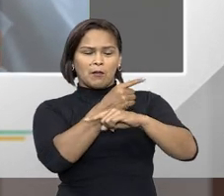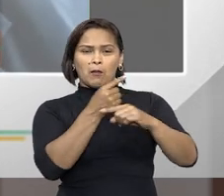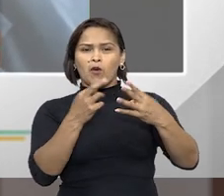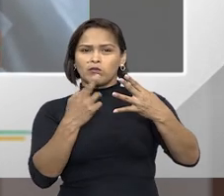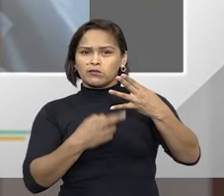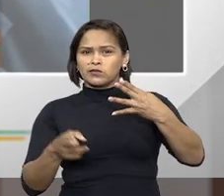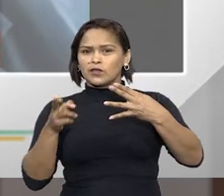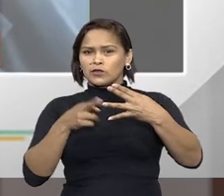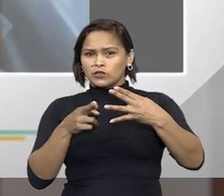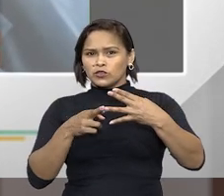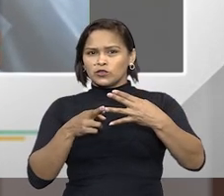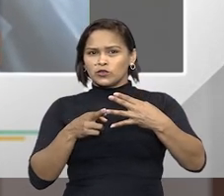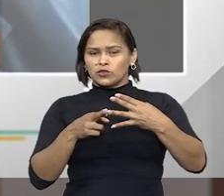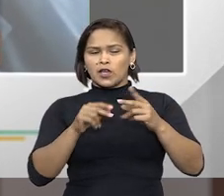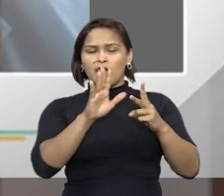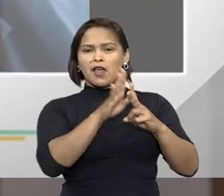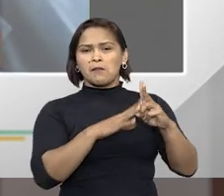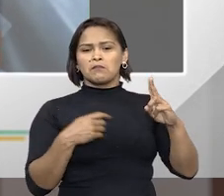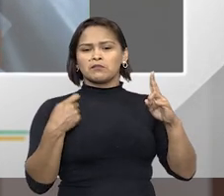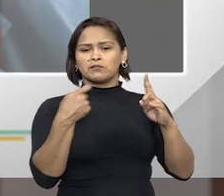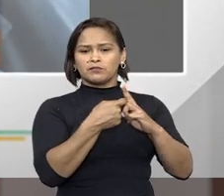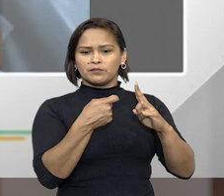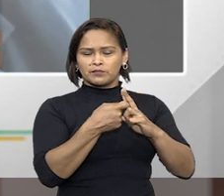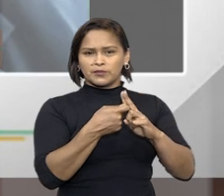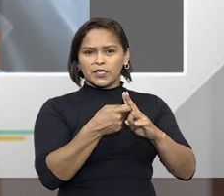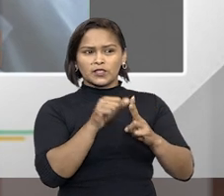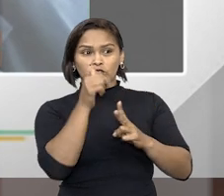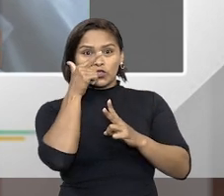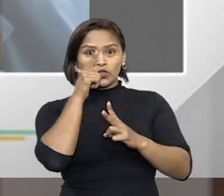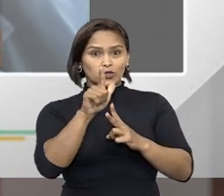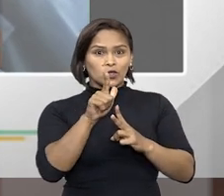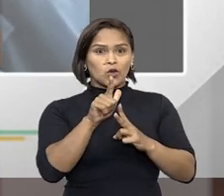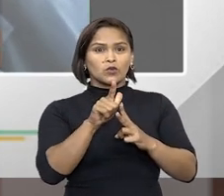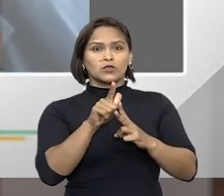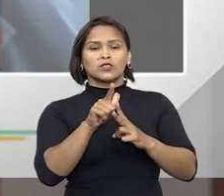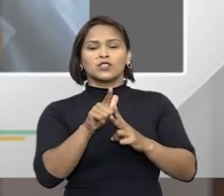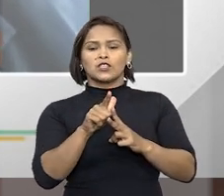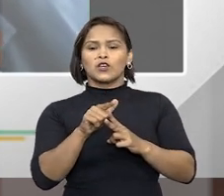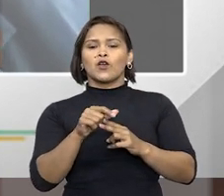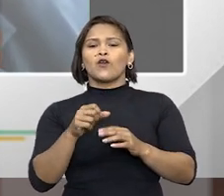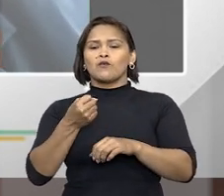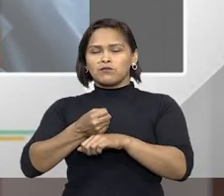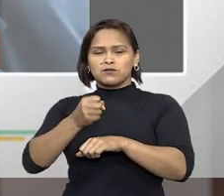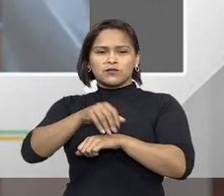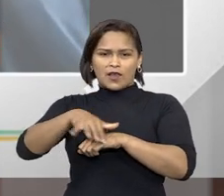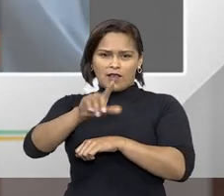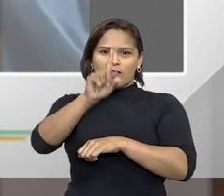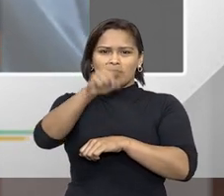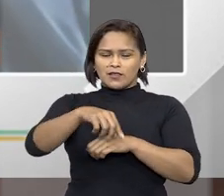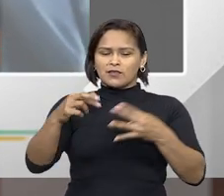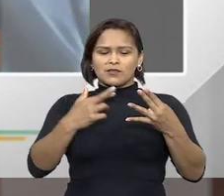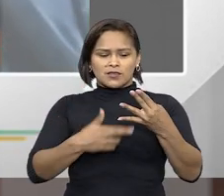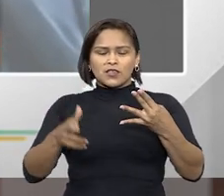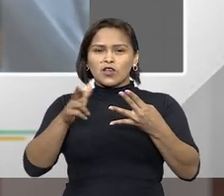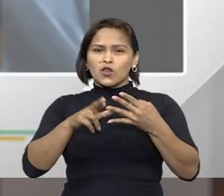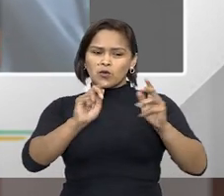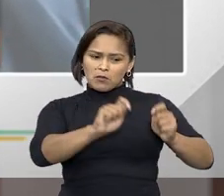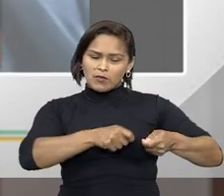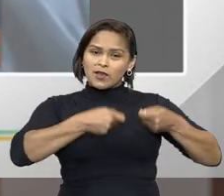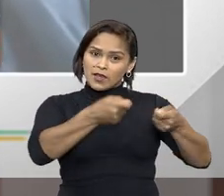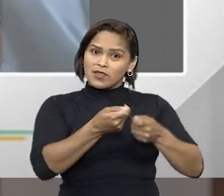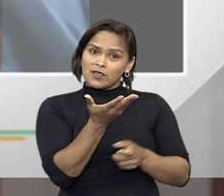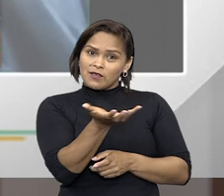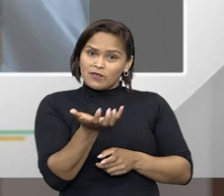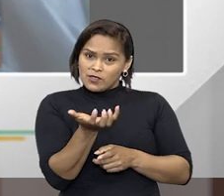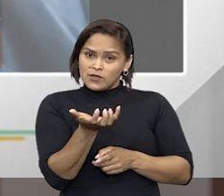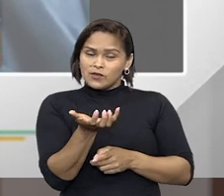a parte vencida vai lançar mão desse recurso para a defesa dos seus interesses.